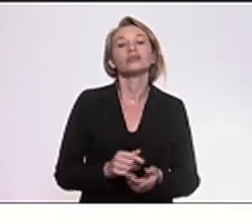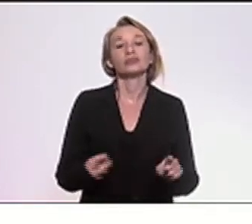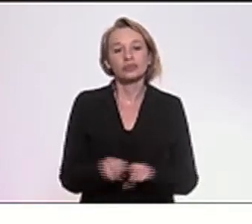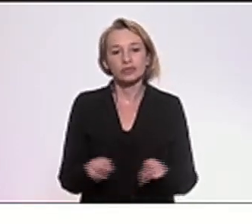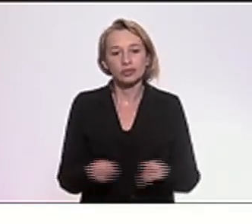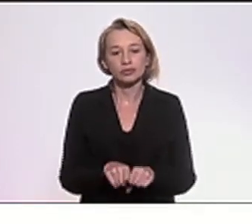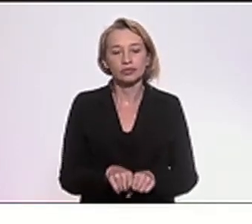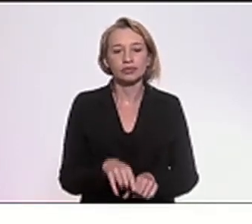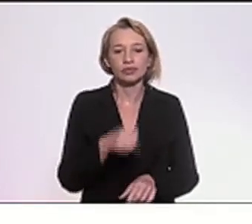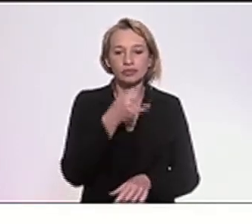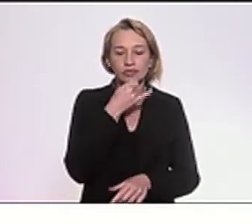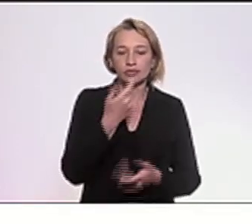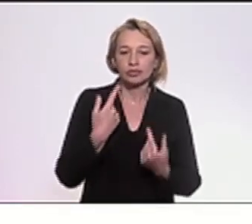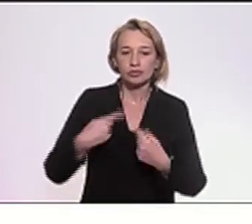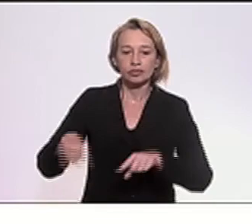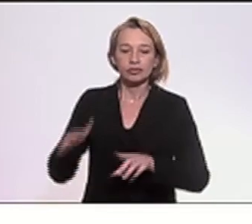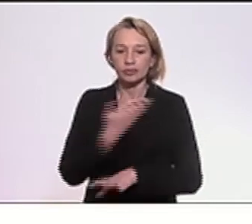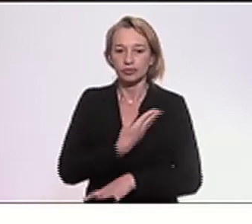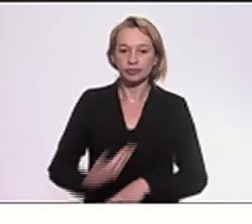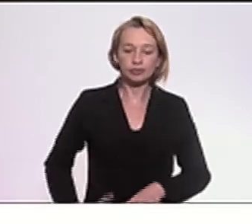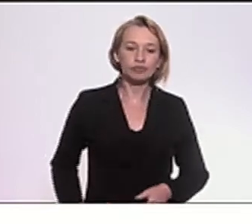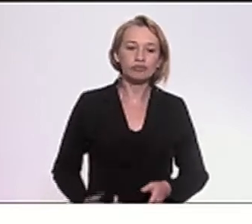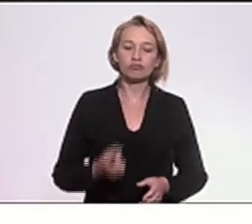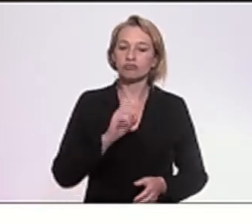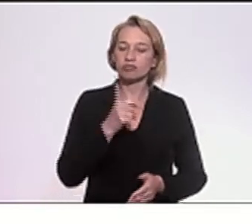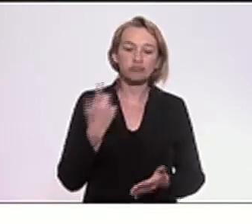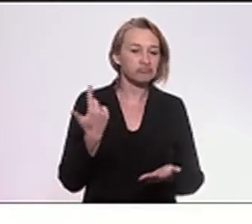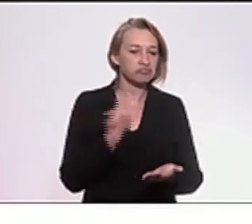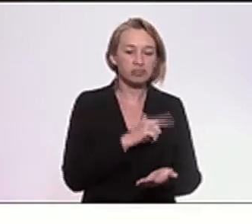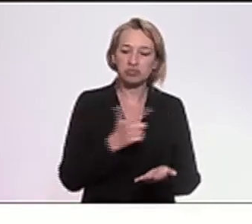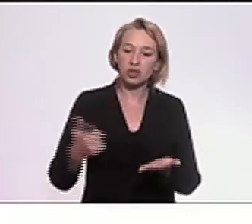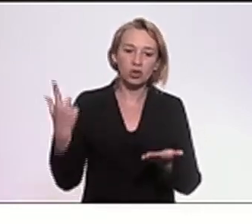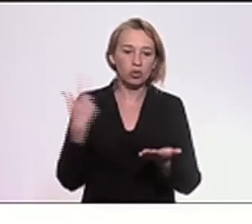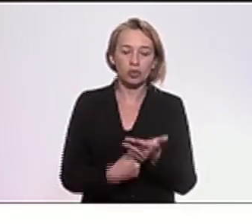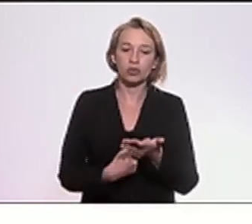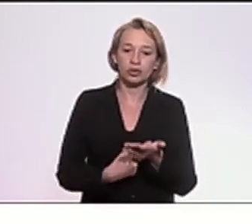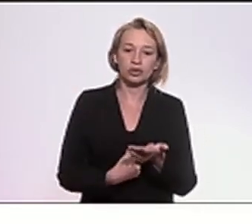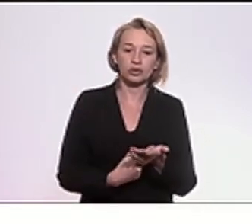contra esse governo descompromissado com o erário público, presidente. Sem mais.